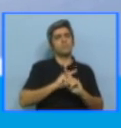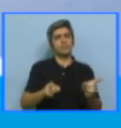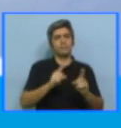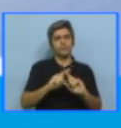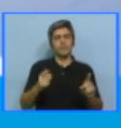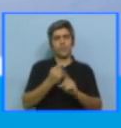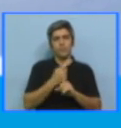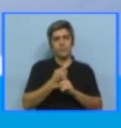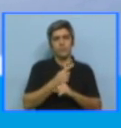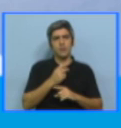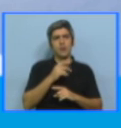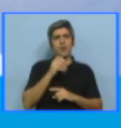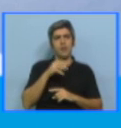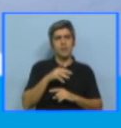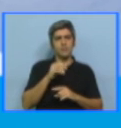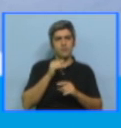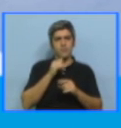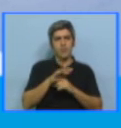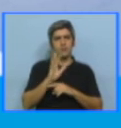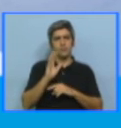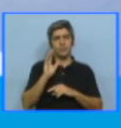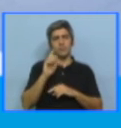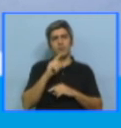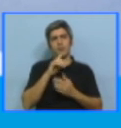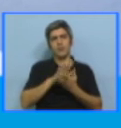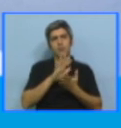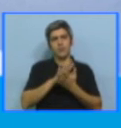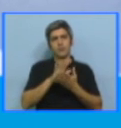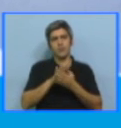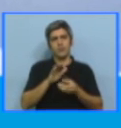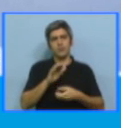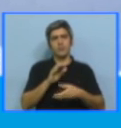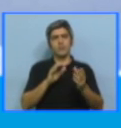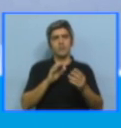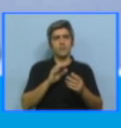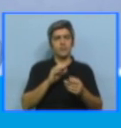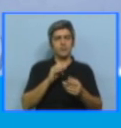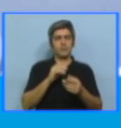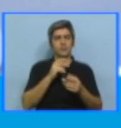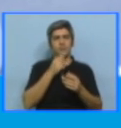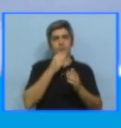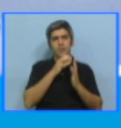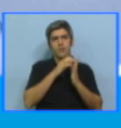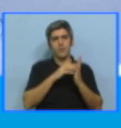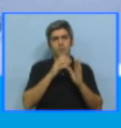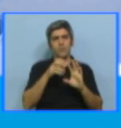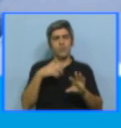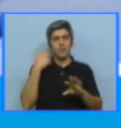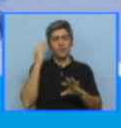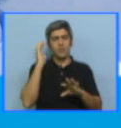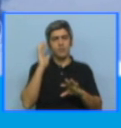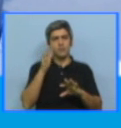mas a Alemar, quando a imposição foi feita, já estava impressa, etc. E saiu com um artigo sobre o Congresso